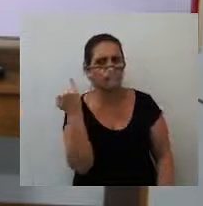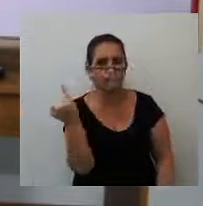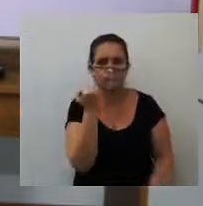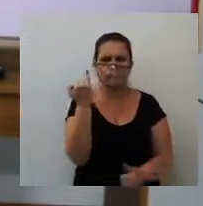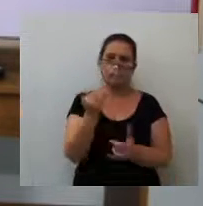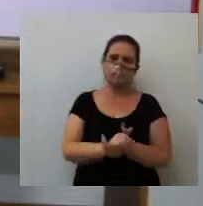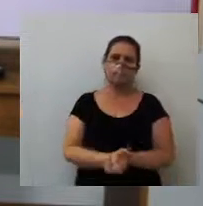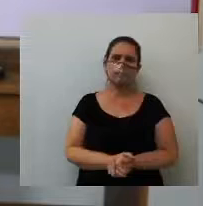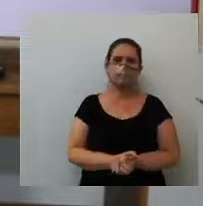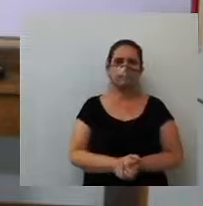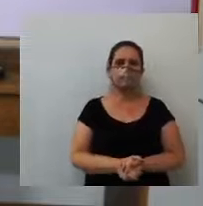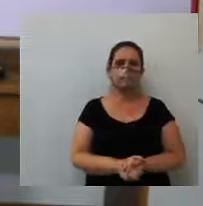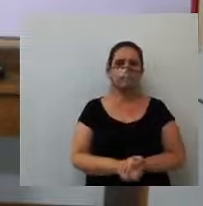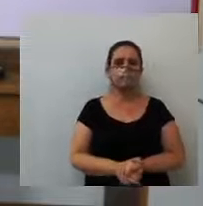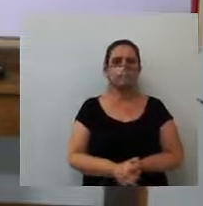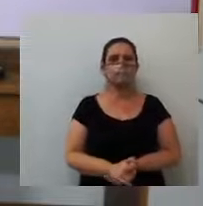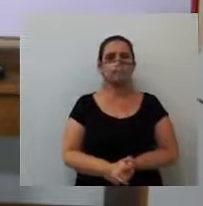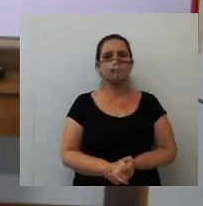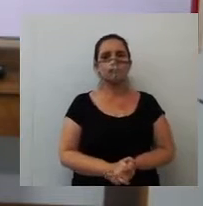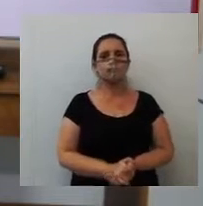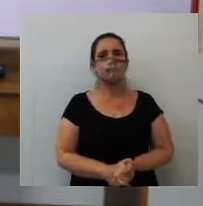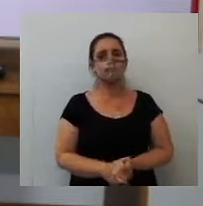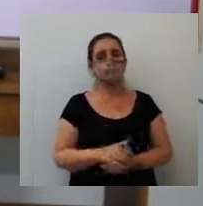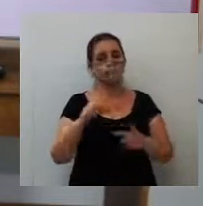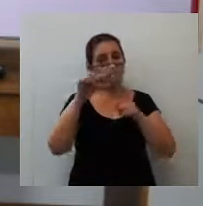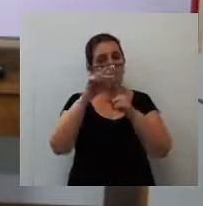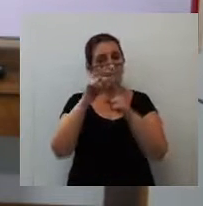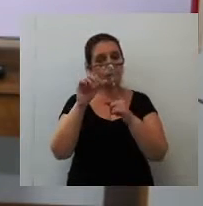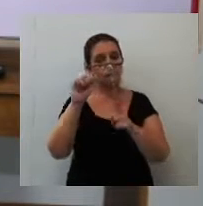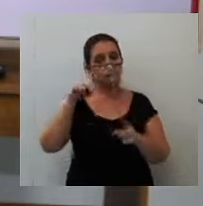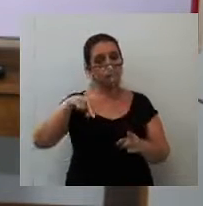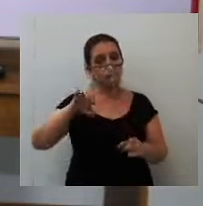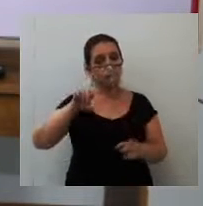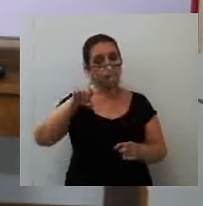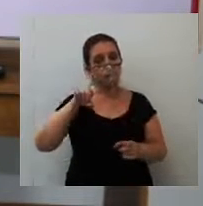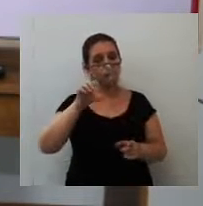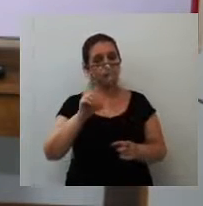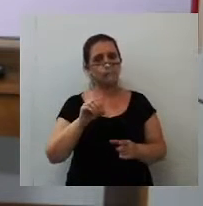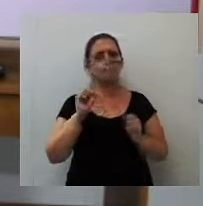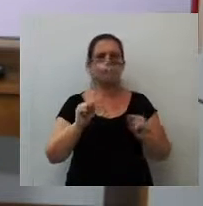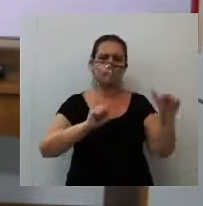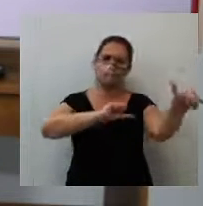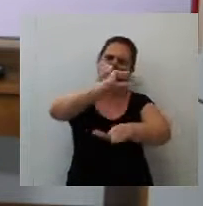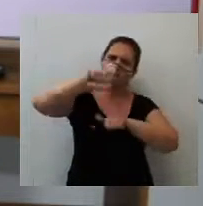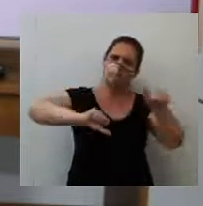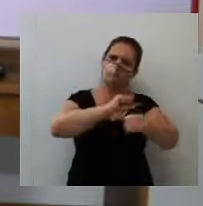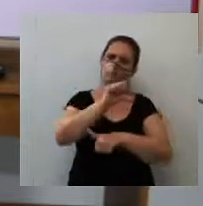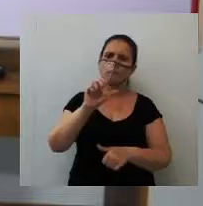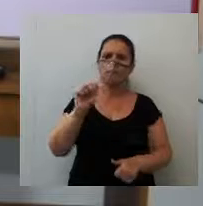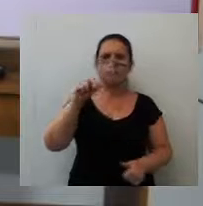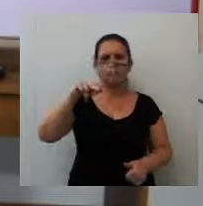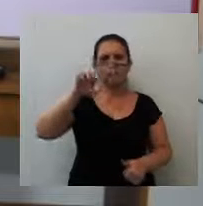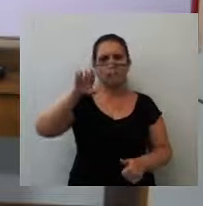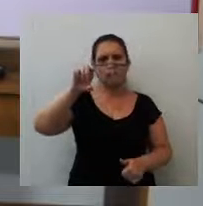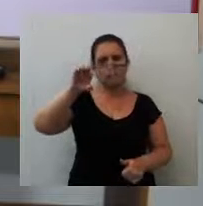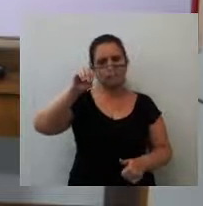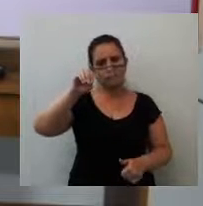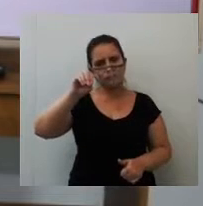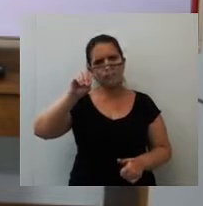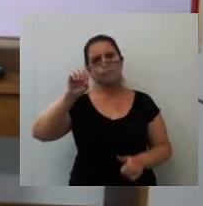importante vocês saberem beleza a palavra anexo ela pode variar ó anexo